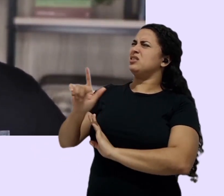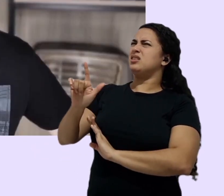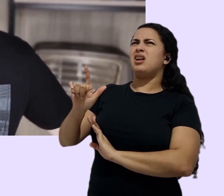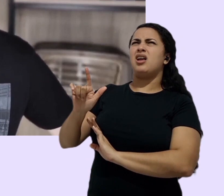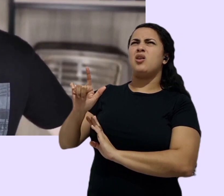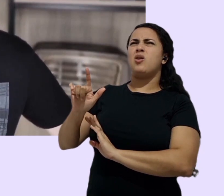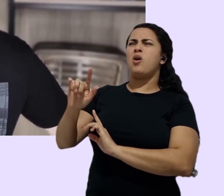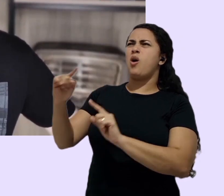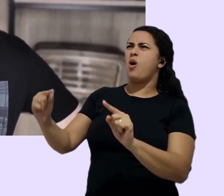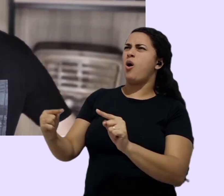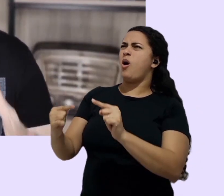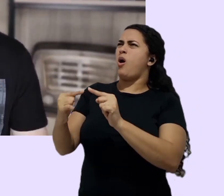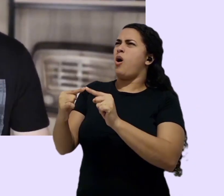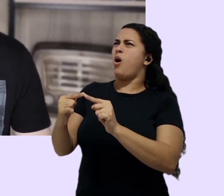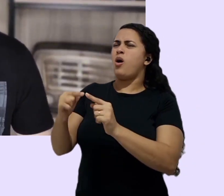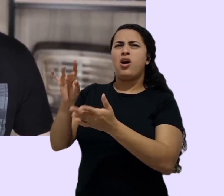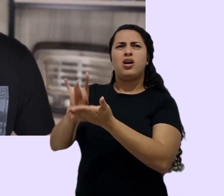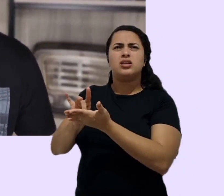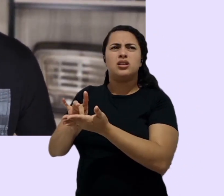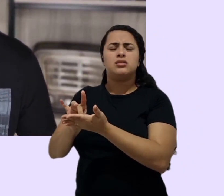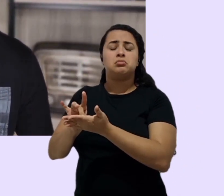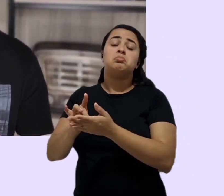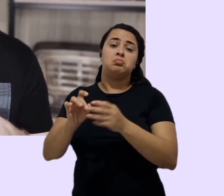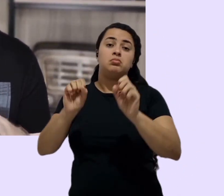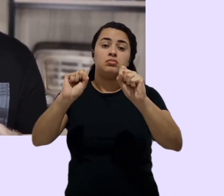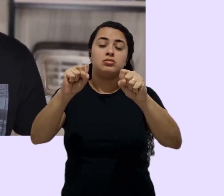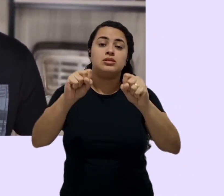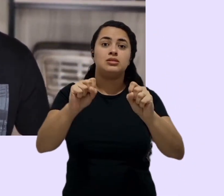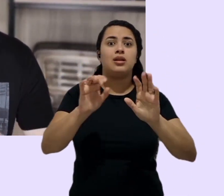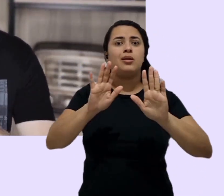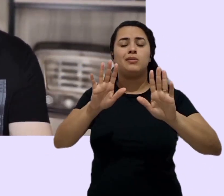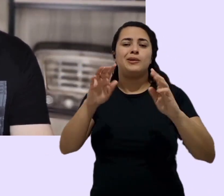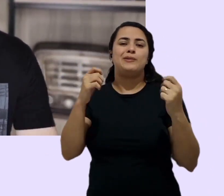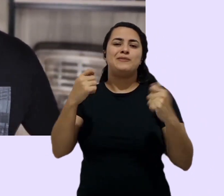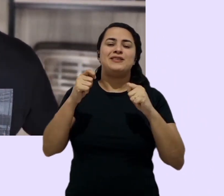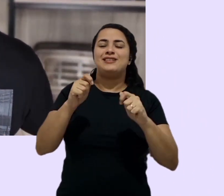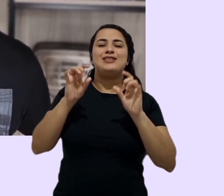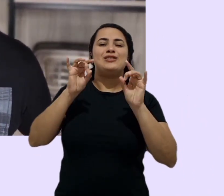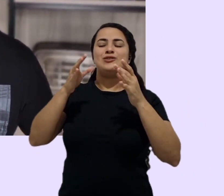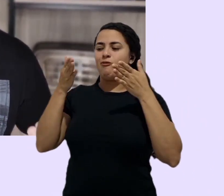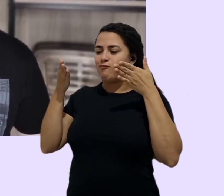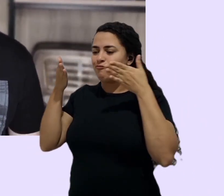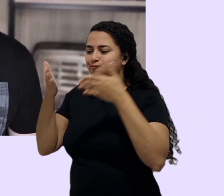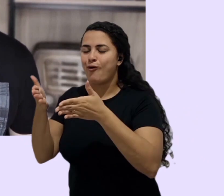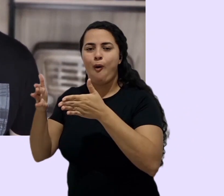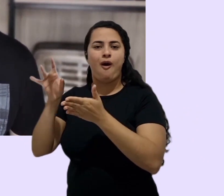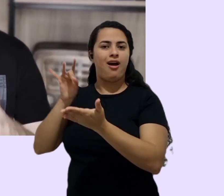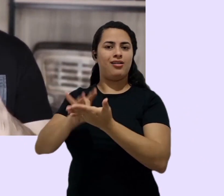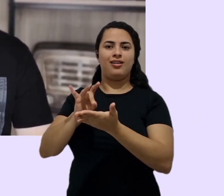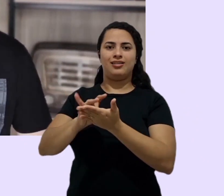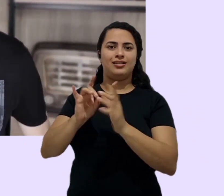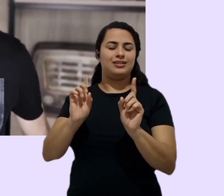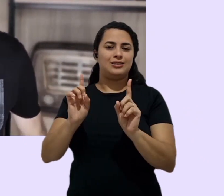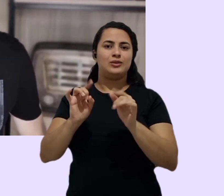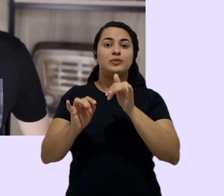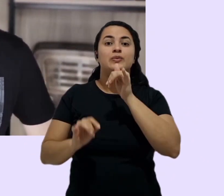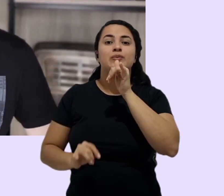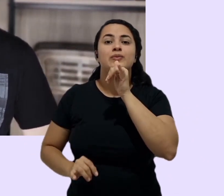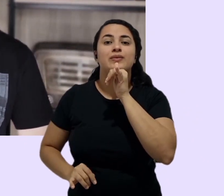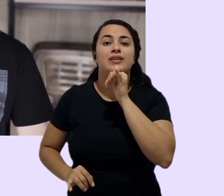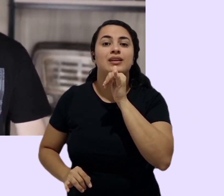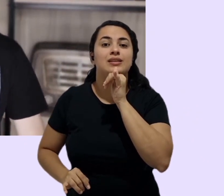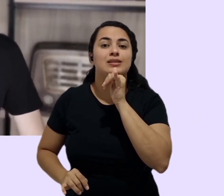a realidade? Com certeza, mas ele não precisa ter um apego total, incondicional com a realidade. Por